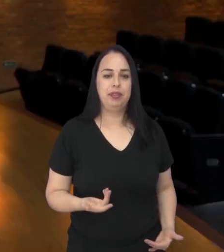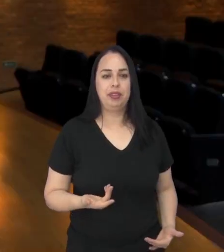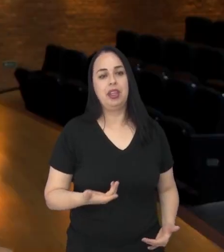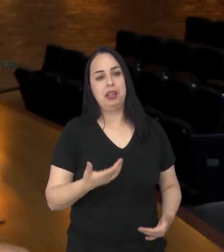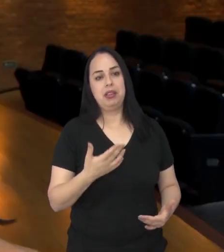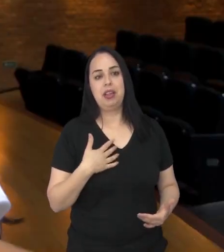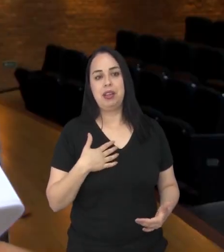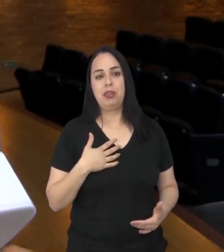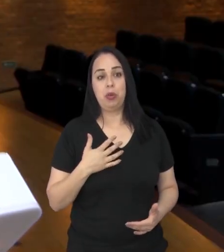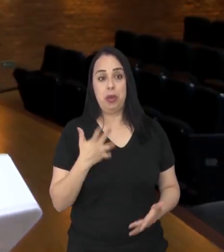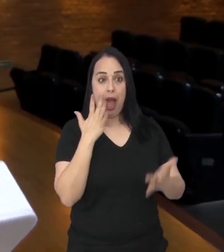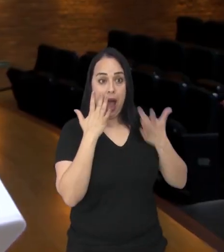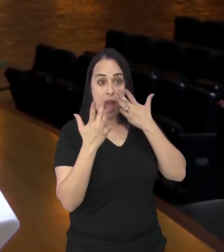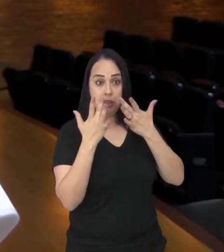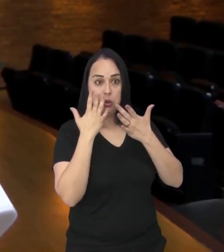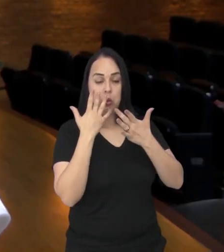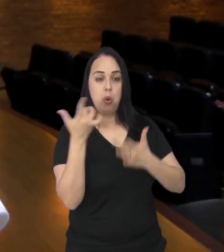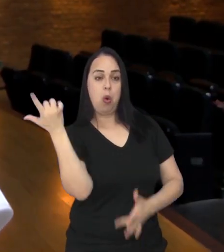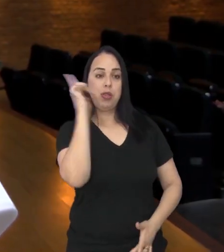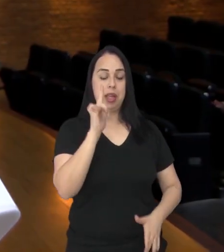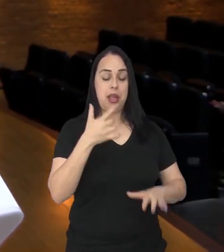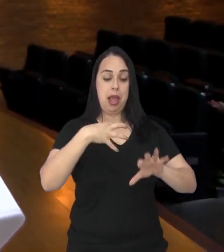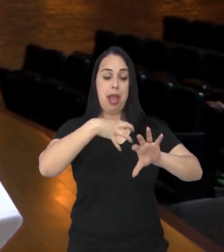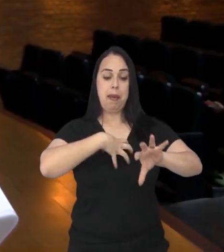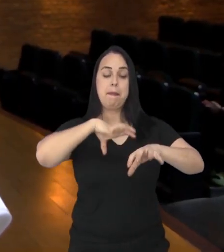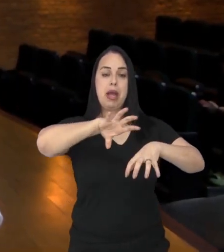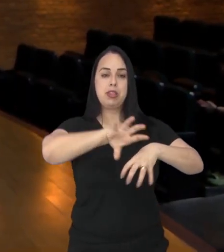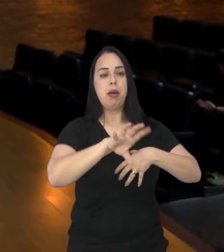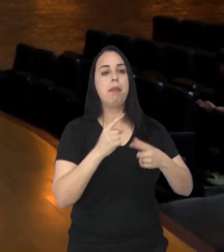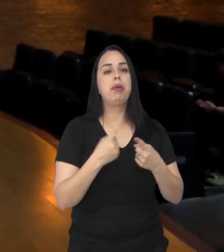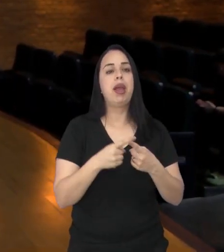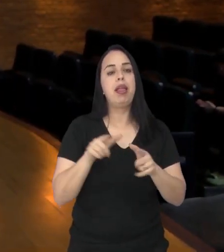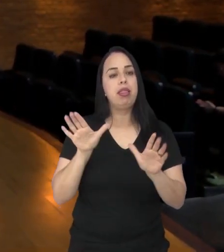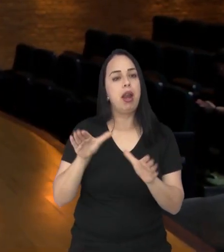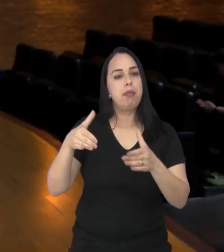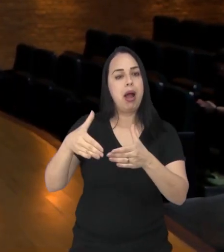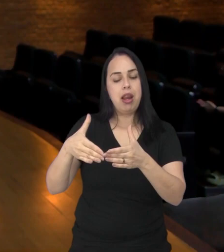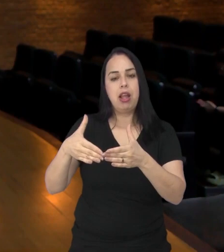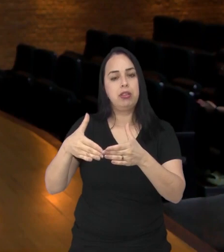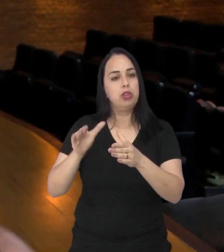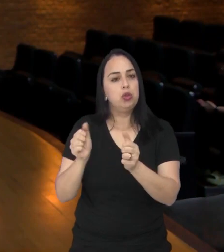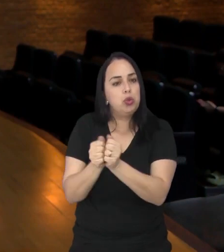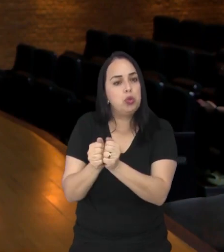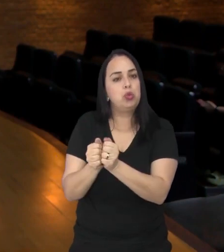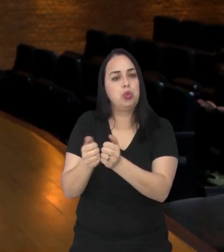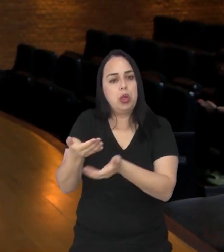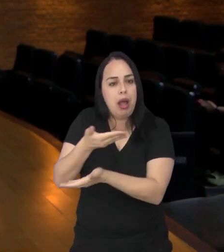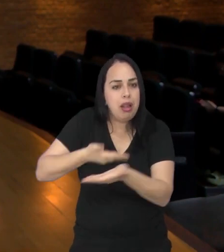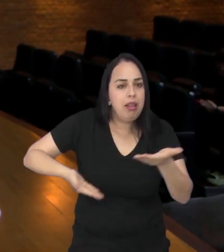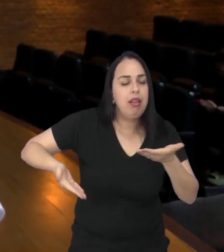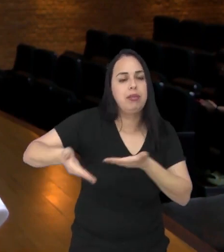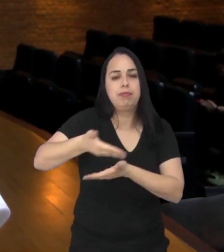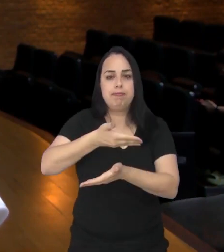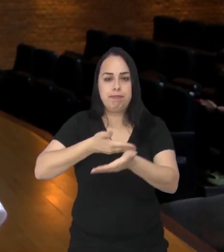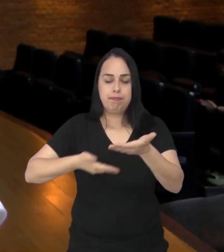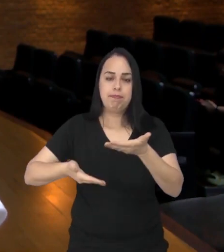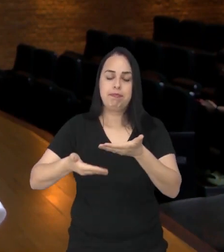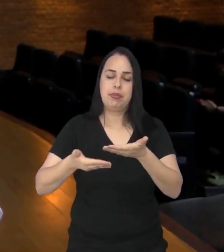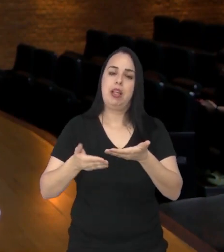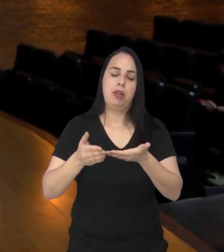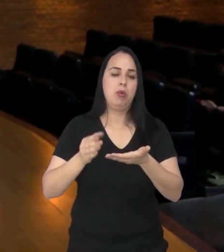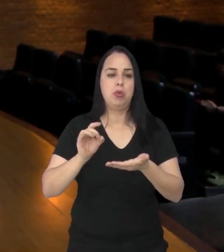qualidades. Desenvolve muito a empatia, né? Porque é sempre um trabalho em grupo. O teatro, ele é uma atividade